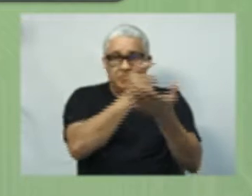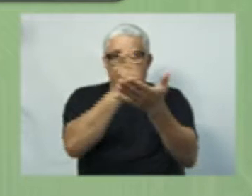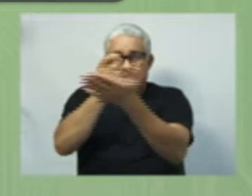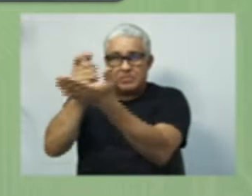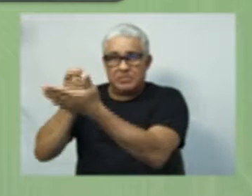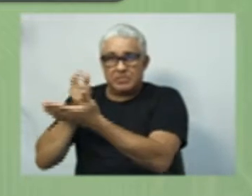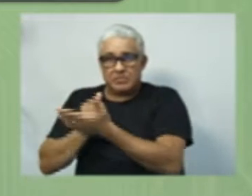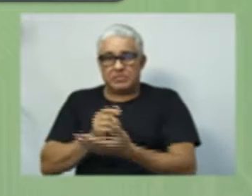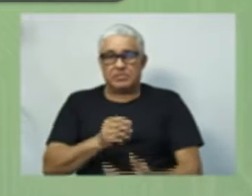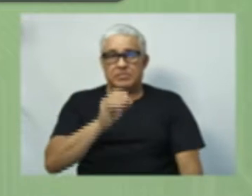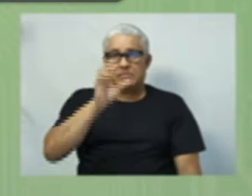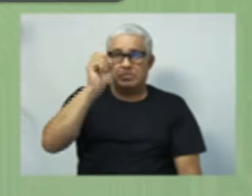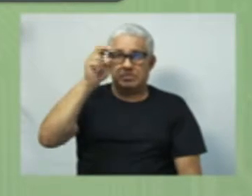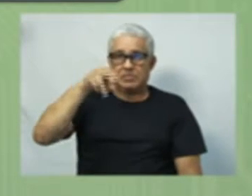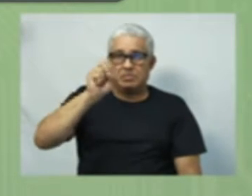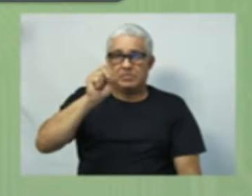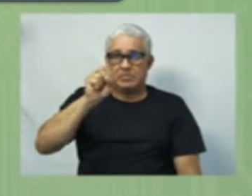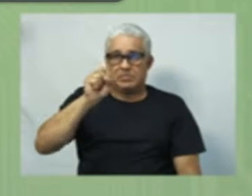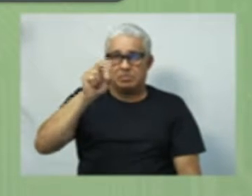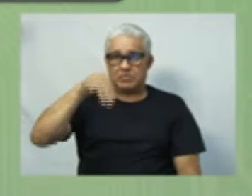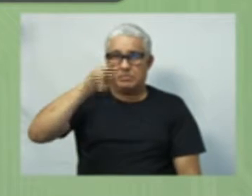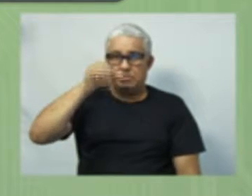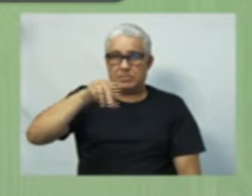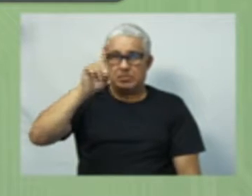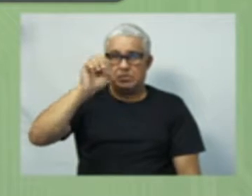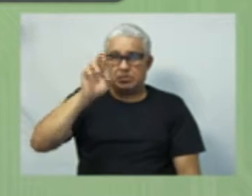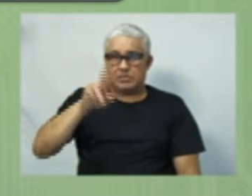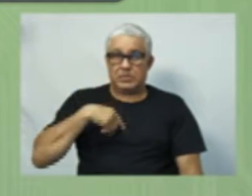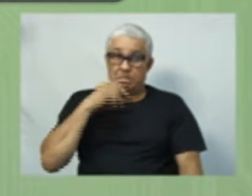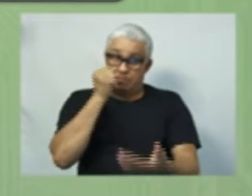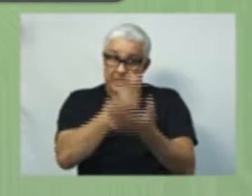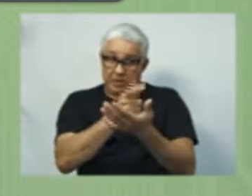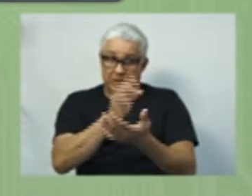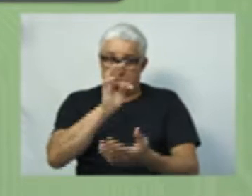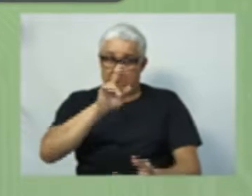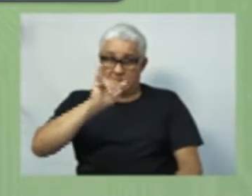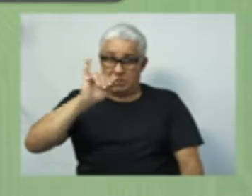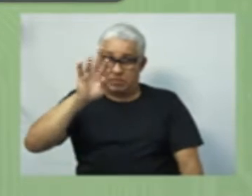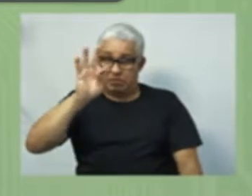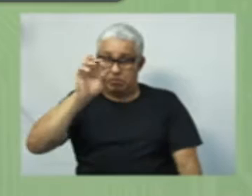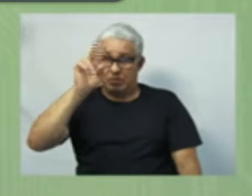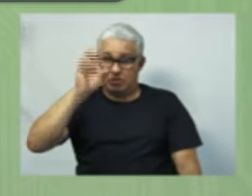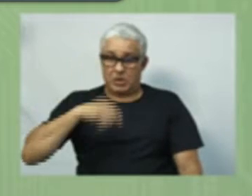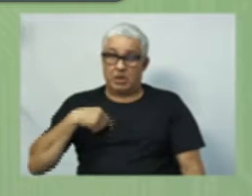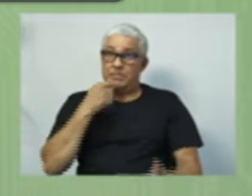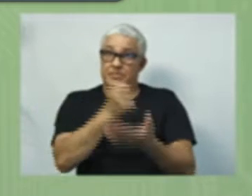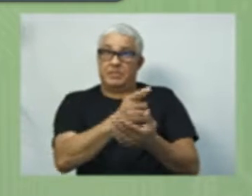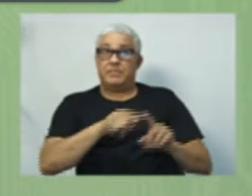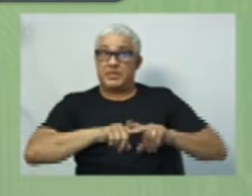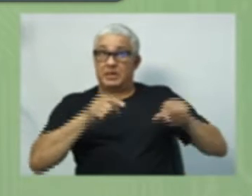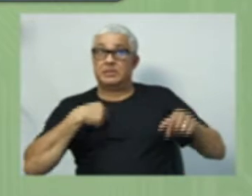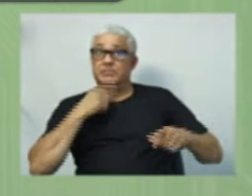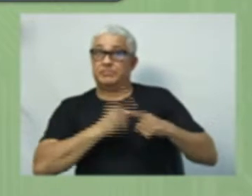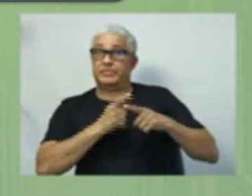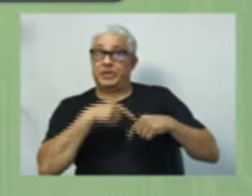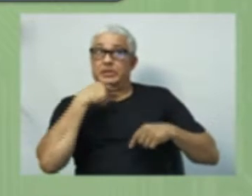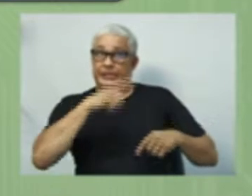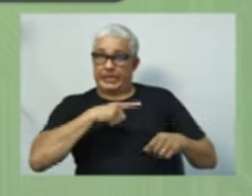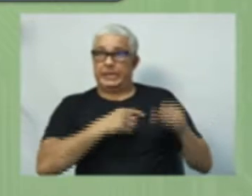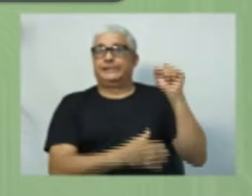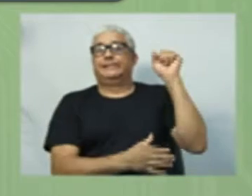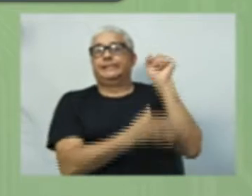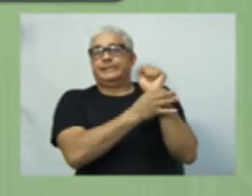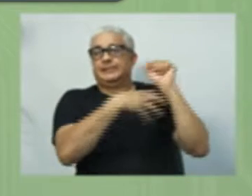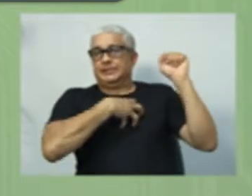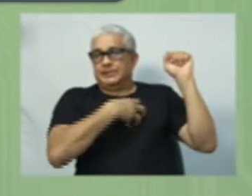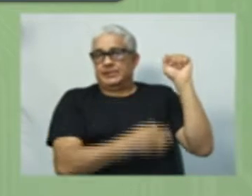ok? Então, portanto, quando você paga um tributo, você fala, opa, paguei aqui, mas estou pagando porque eu vou ter segurança.